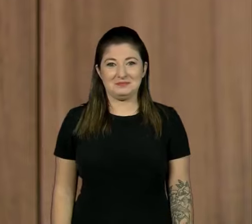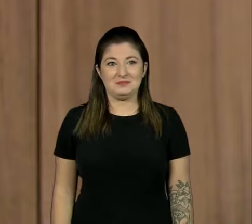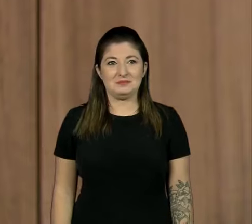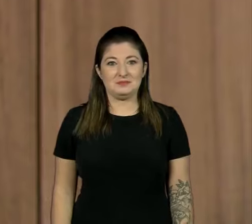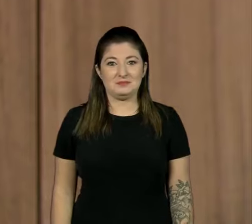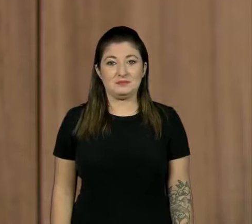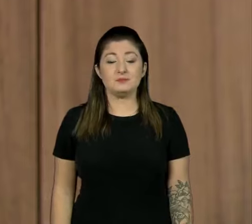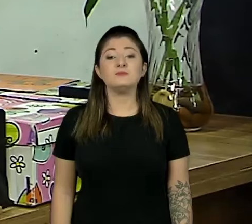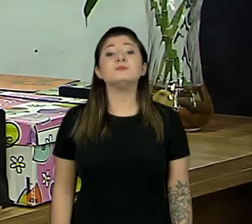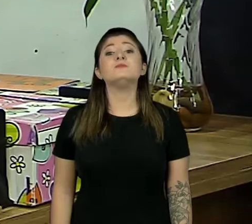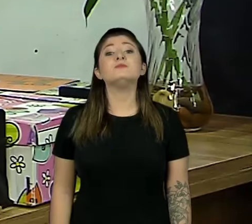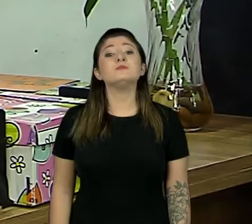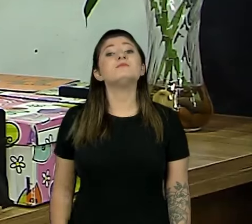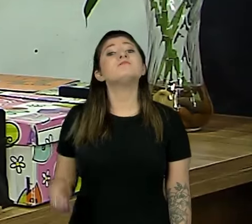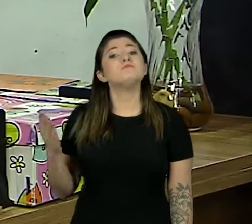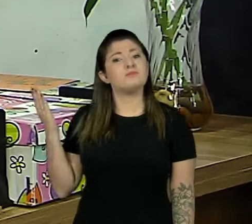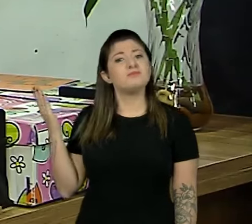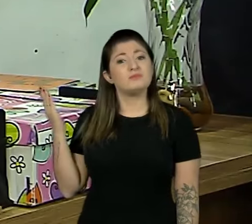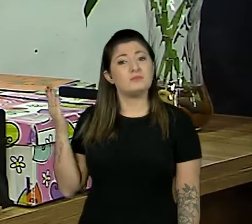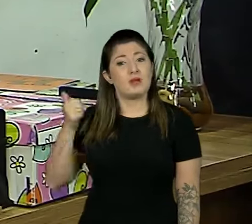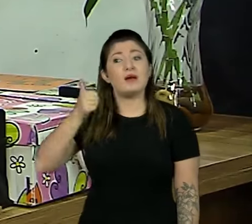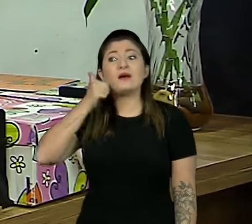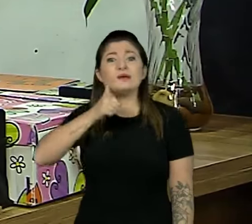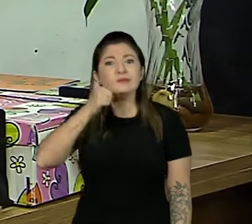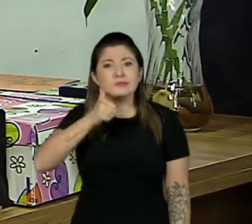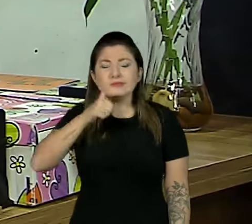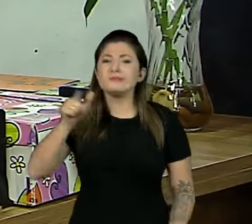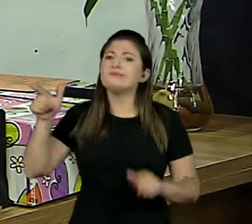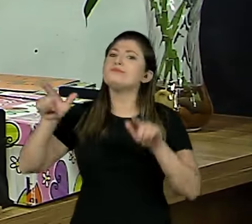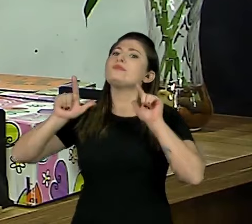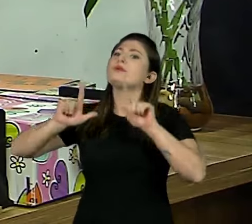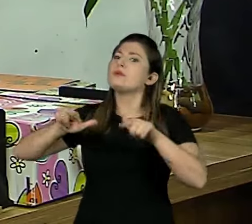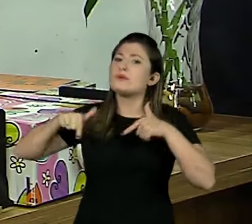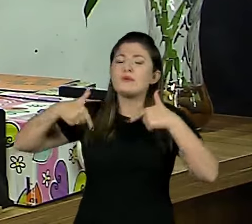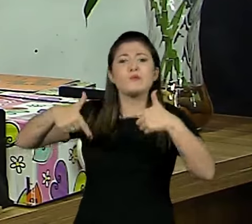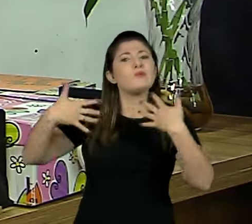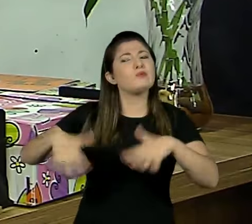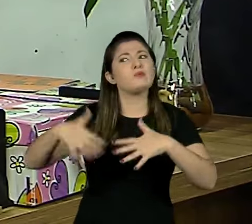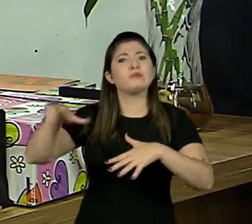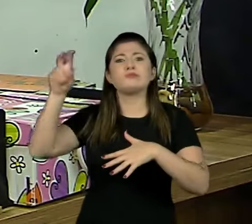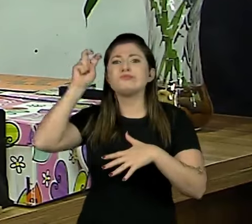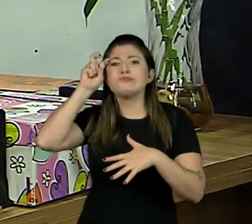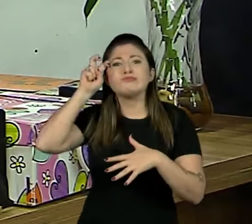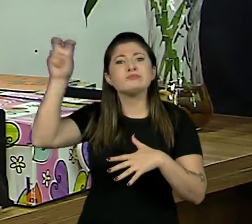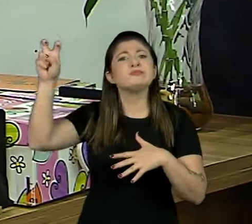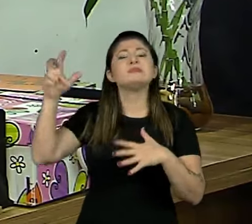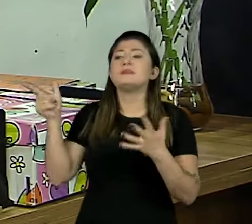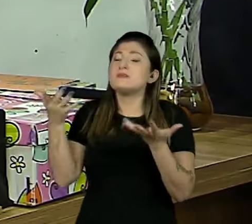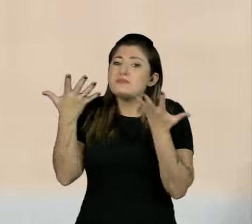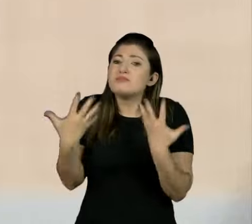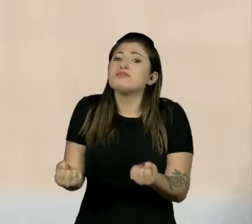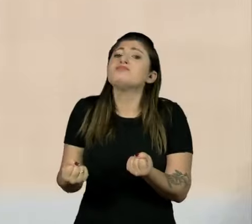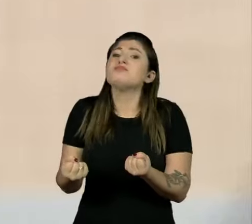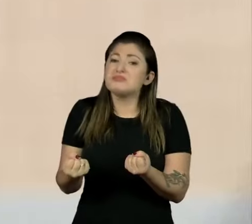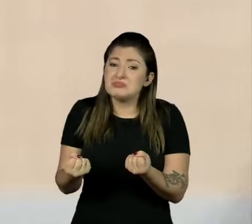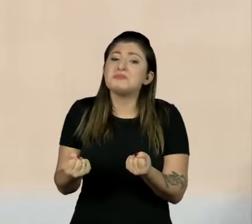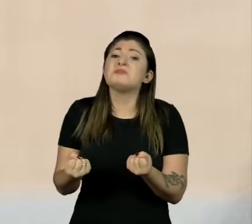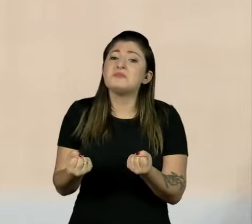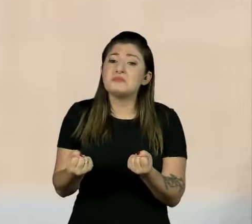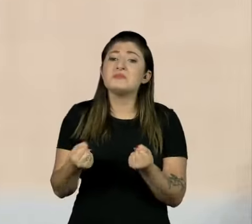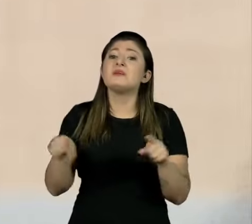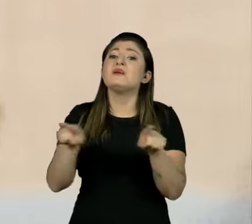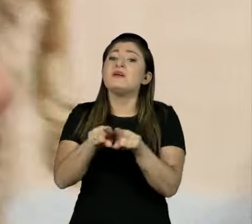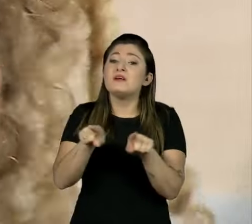Ela se envolvia de forma muito fácil em tudo que a gente realizava. Ela é uma menina que é